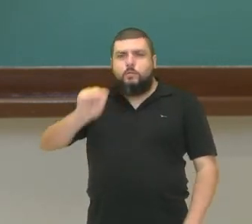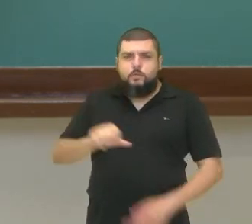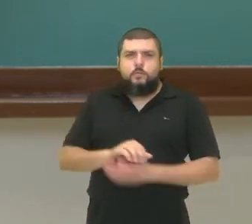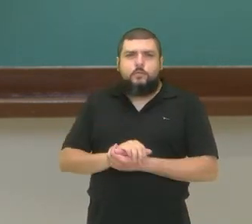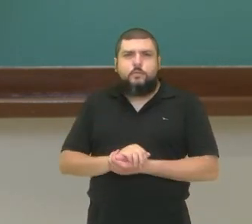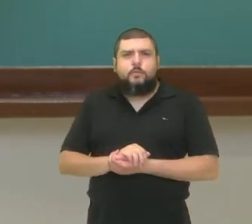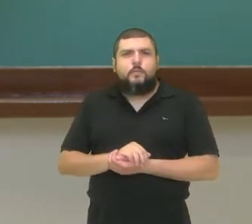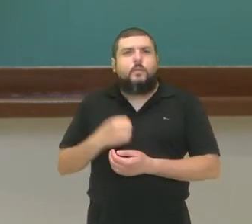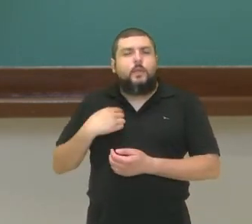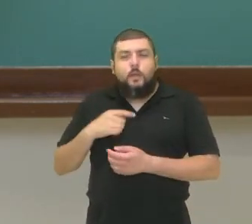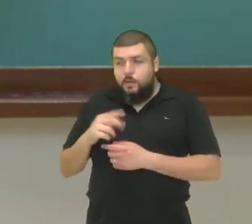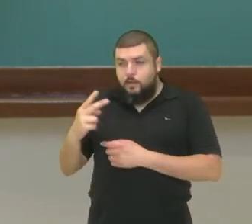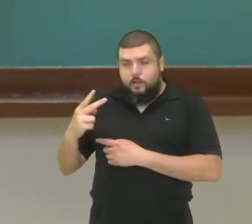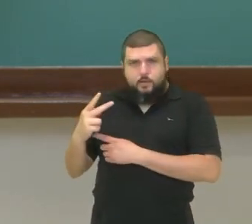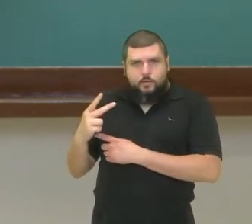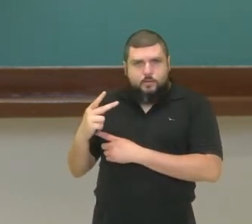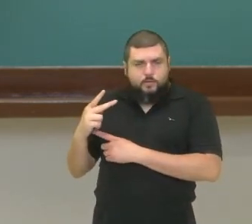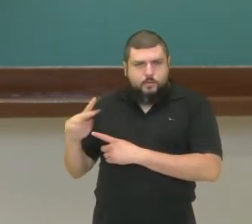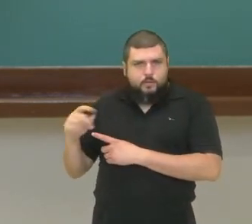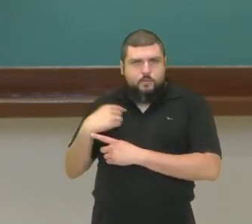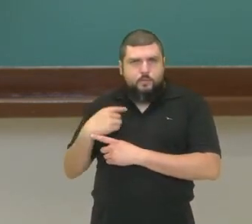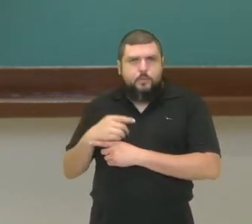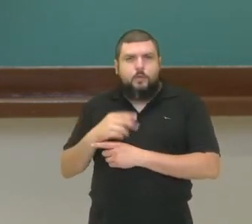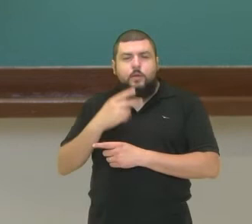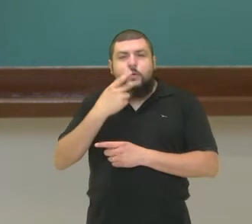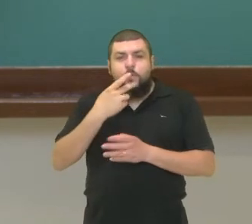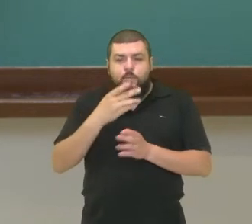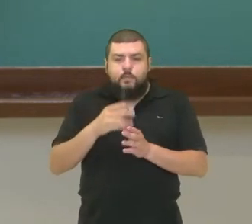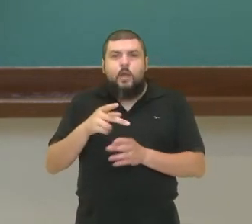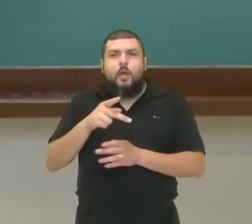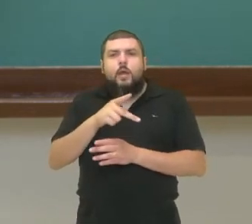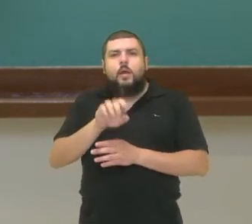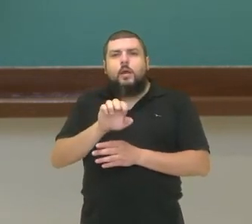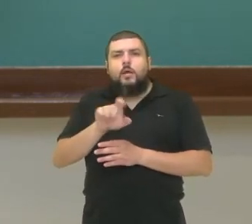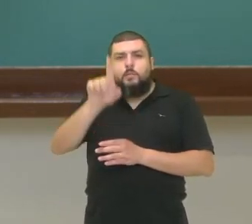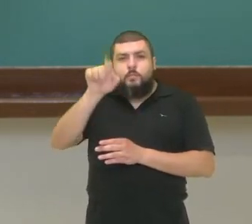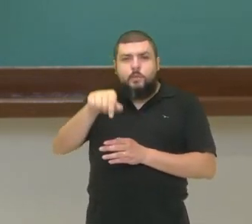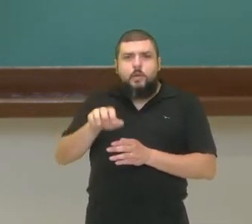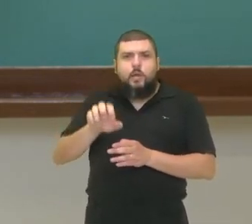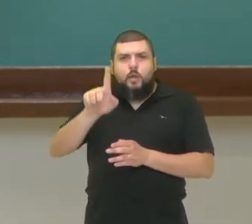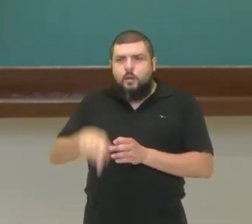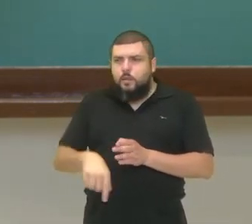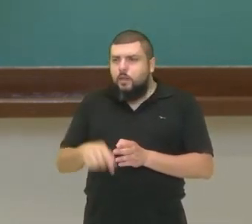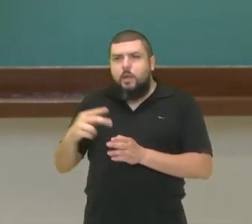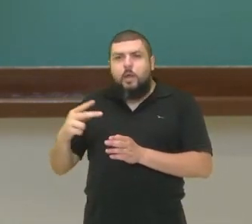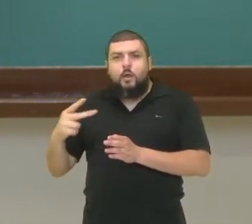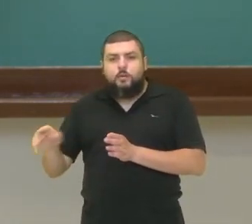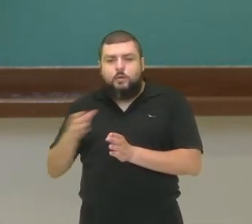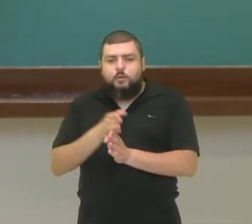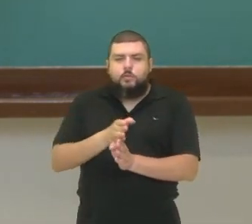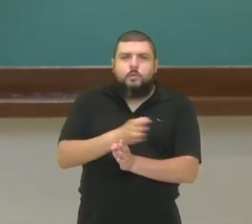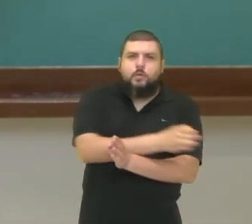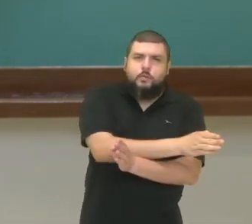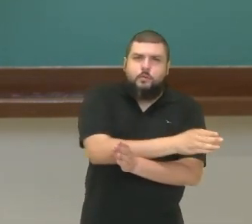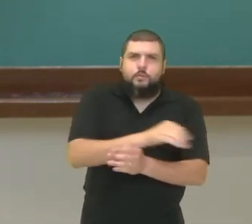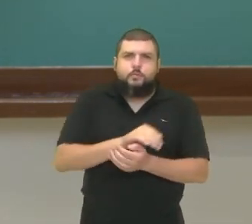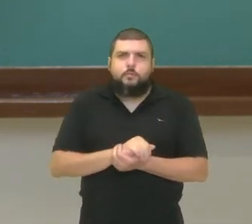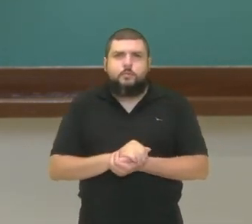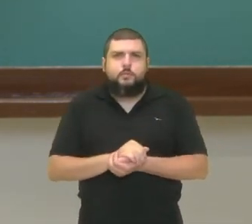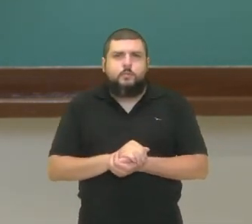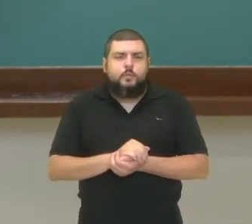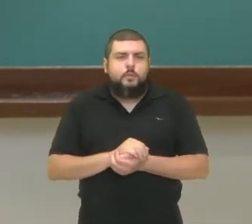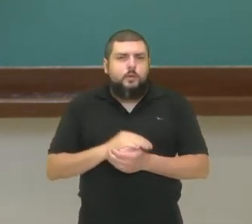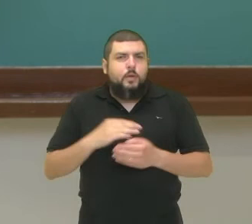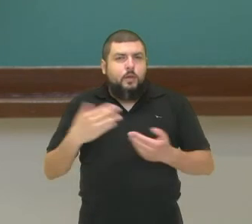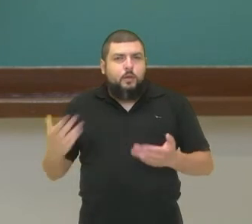Rafael. E quando a gente diz pré, a gente simboliza algo anterior a ele. Então, antes de ter